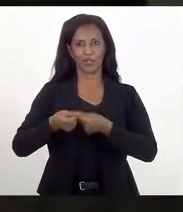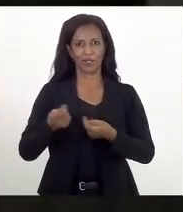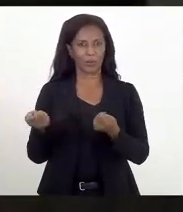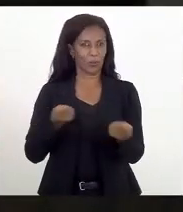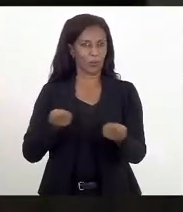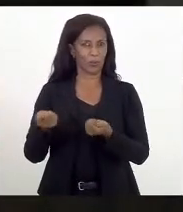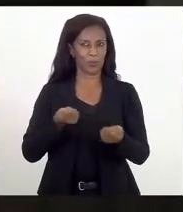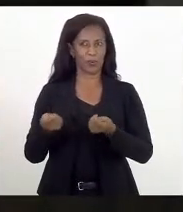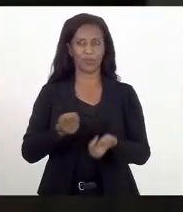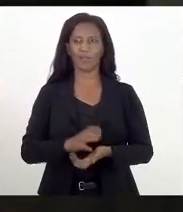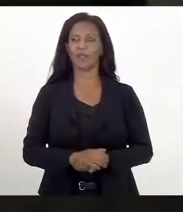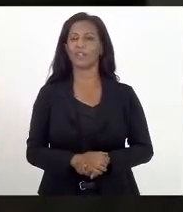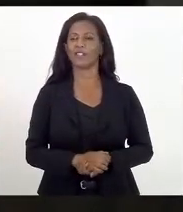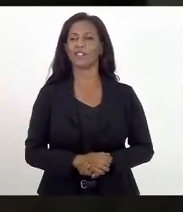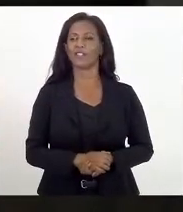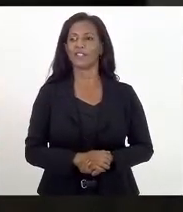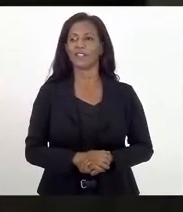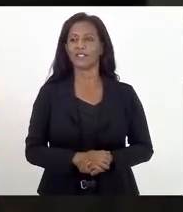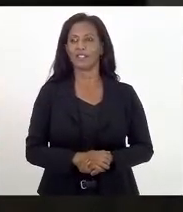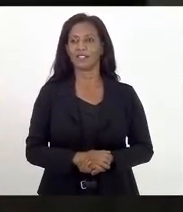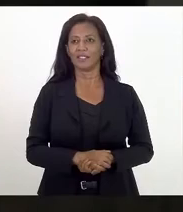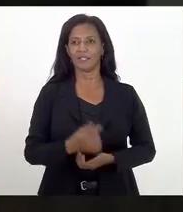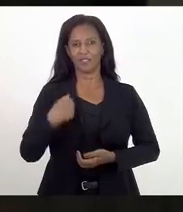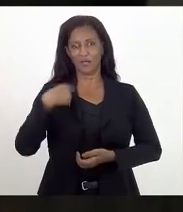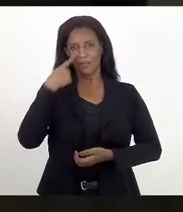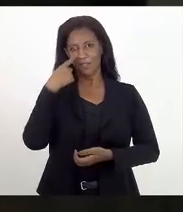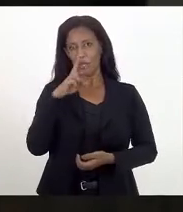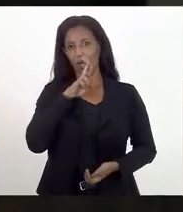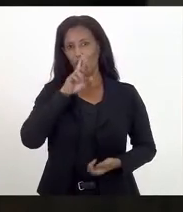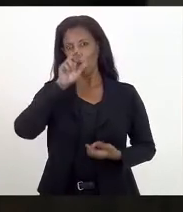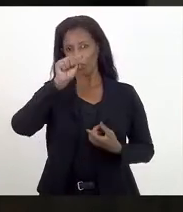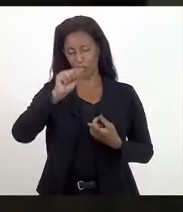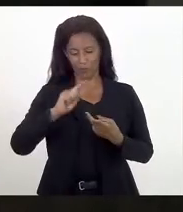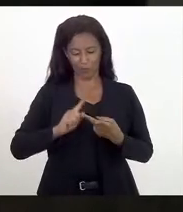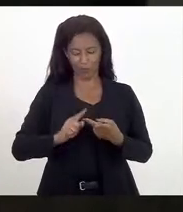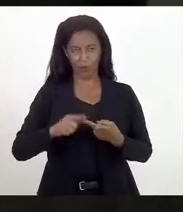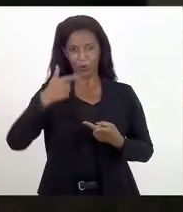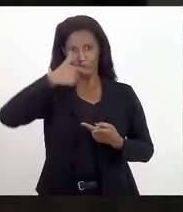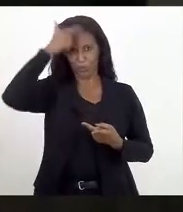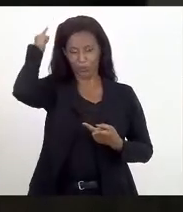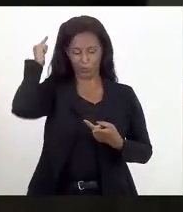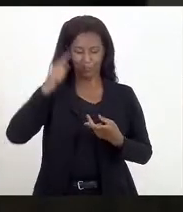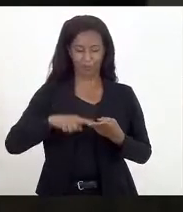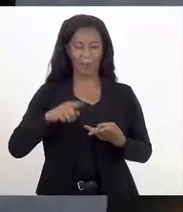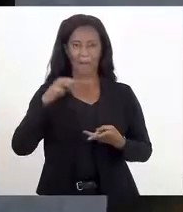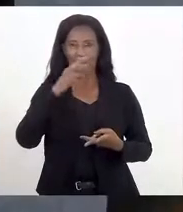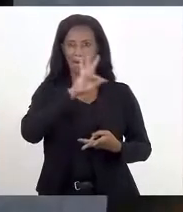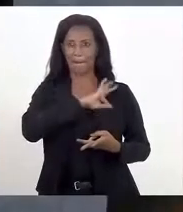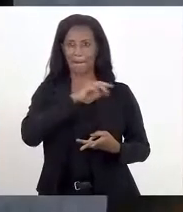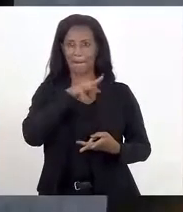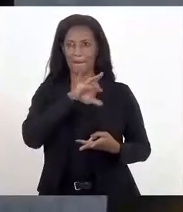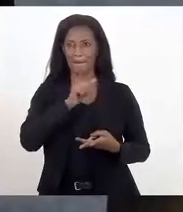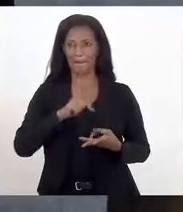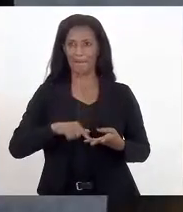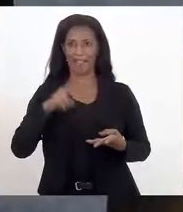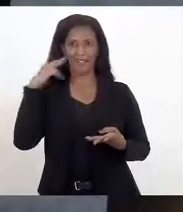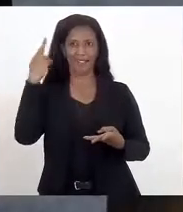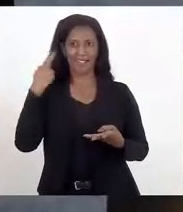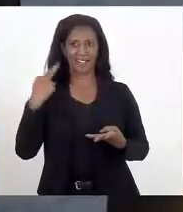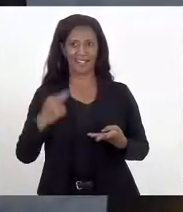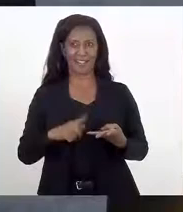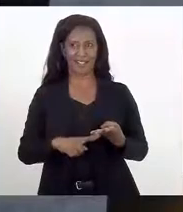controle. Eu vi aqui o Rodrigo Amorim, Luiz Paulo, Marta Rocha, Renata,